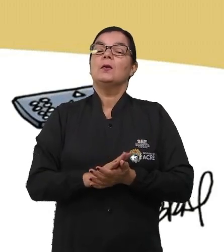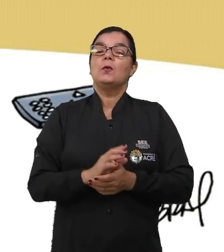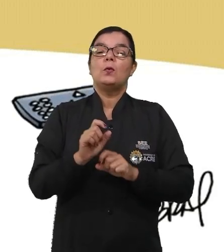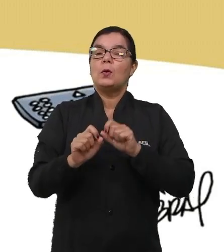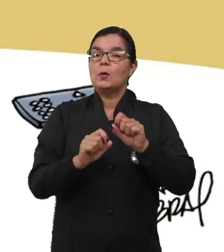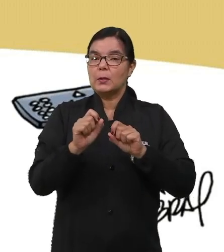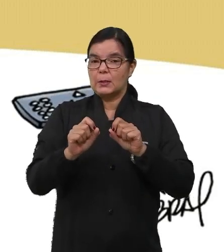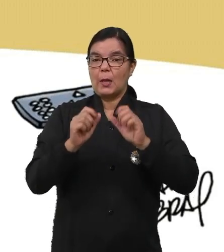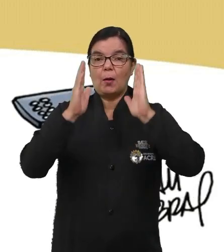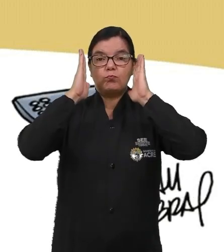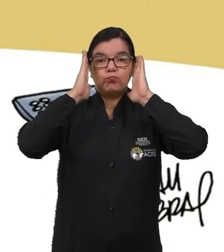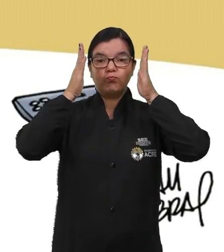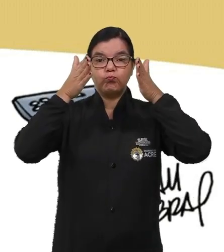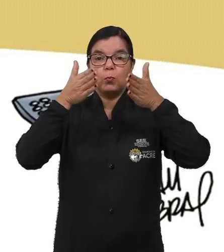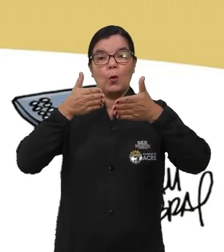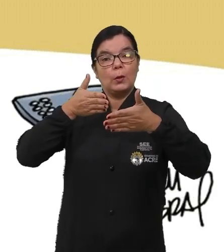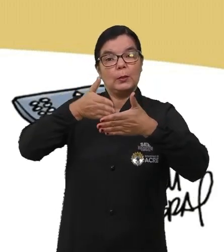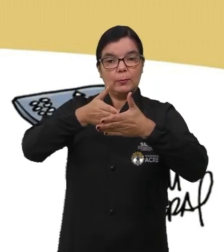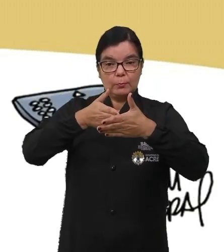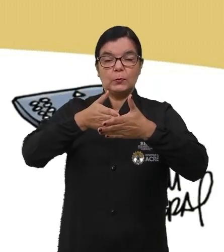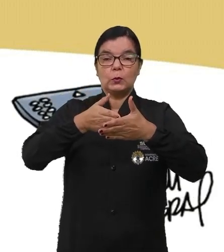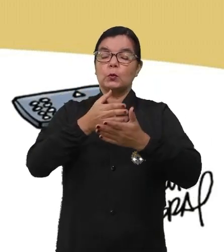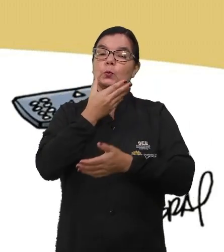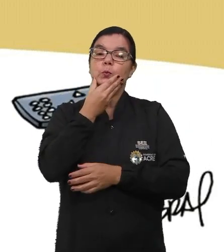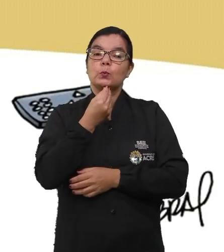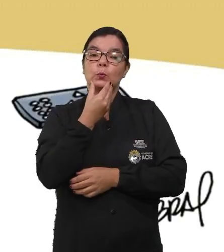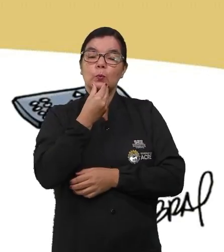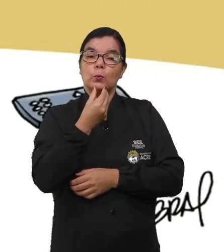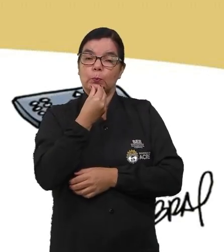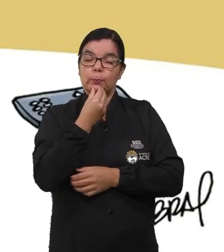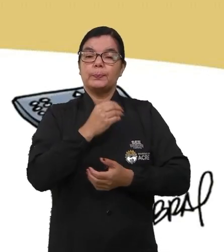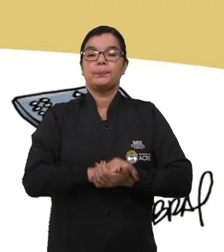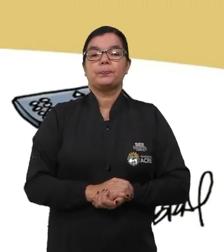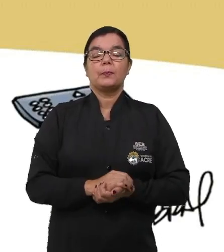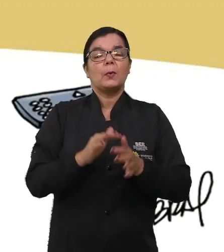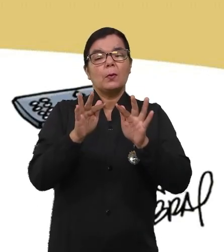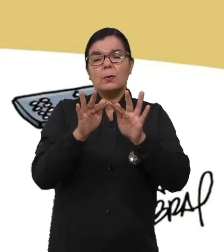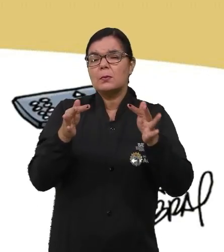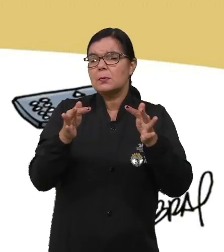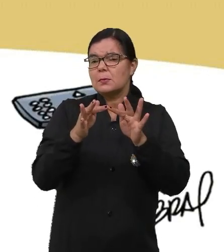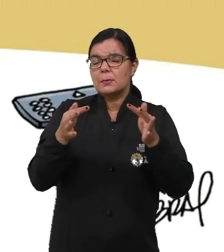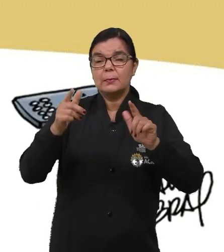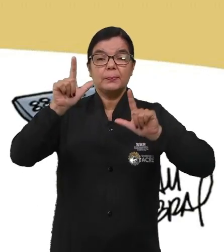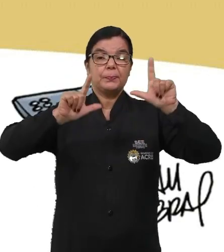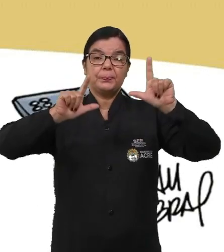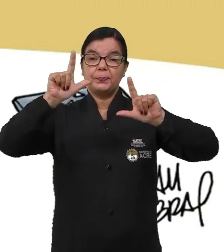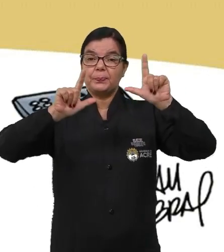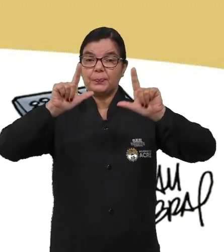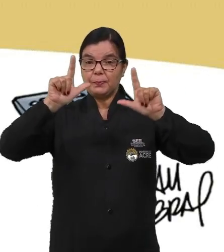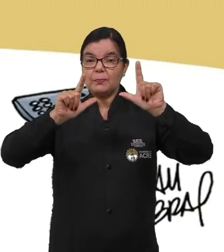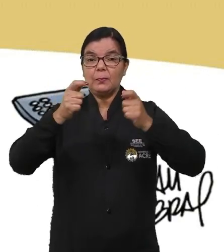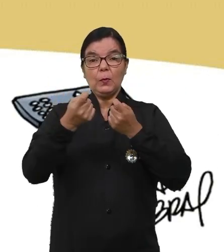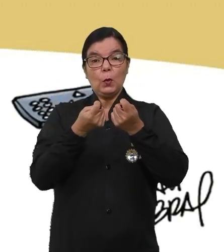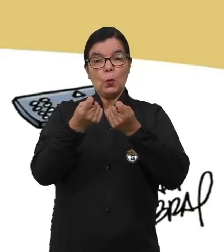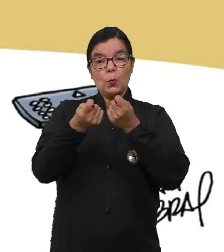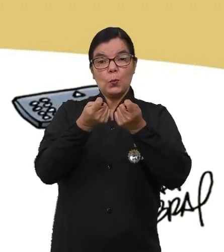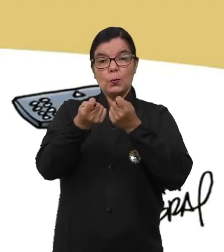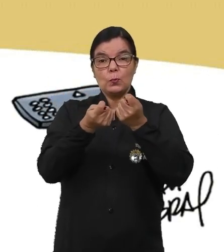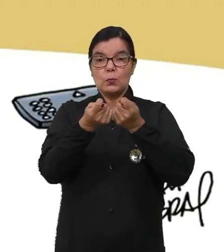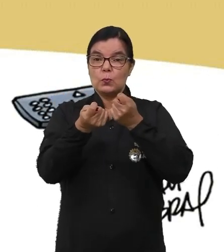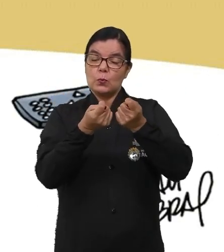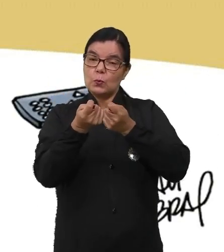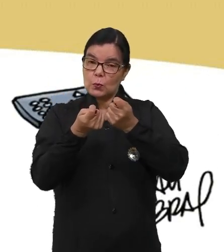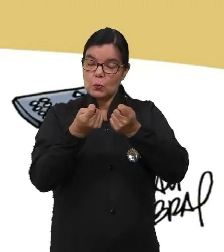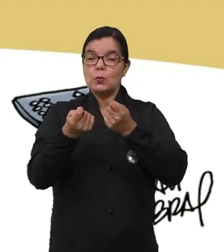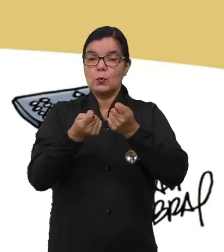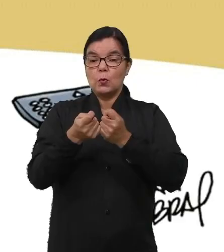significam a limitação do olhar desse homem e simplesmente essa televisão ela está demonstrando para